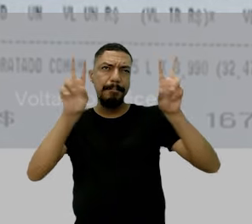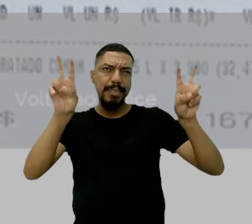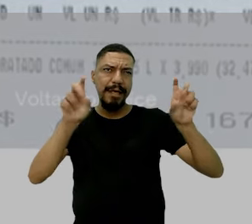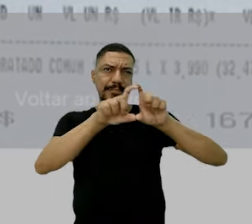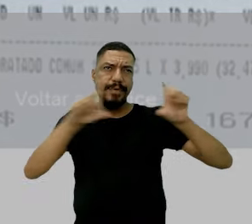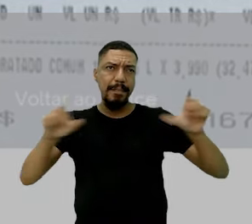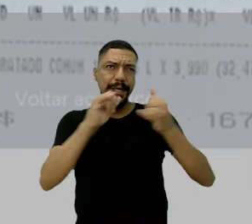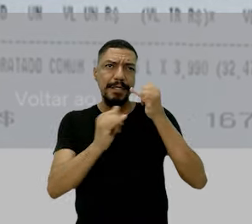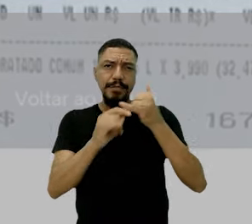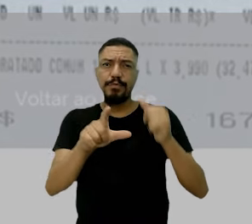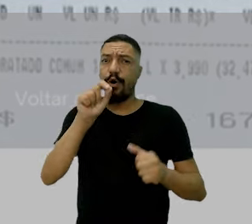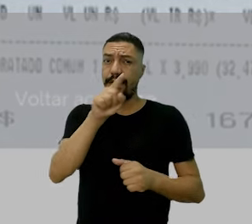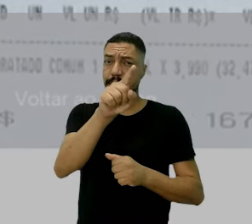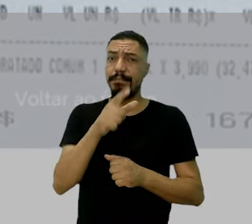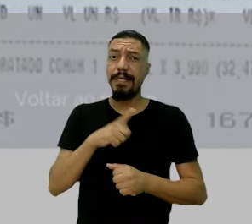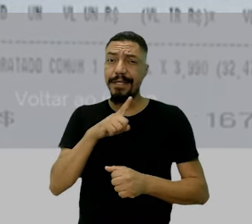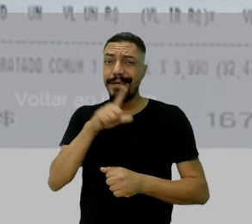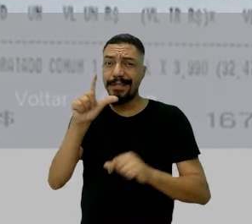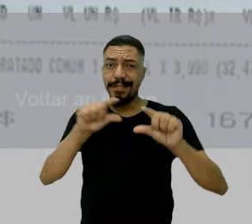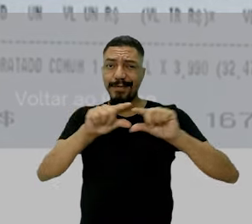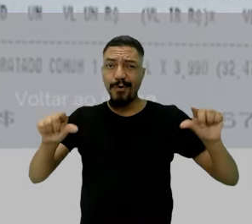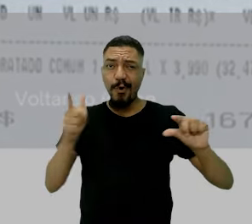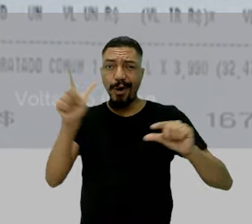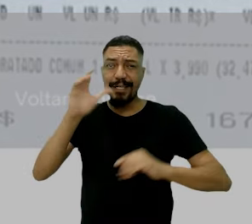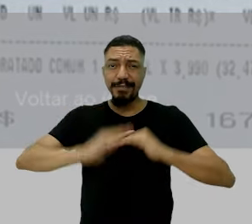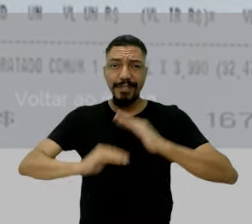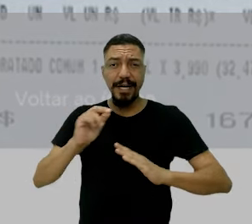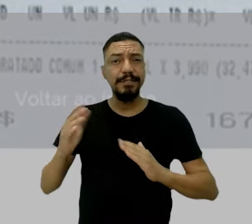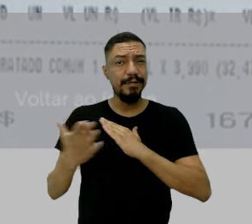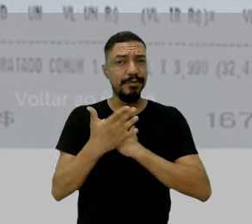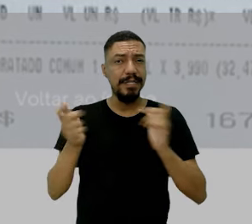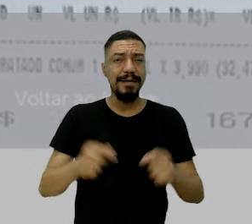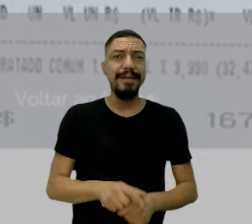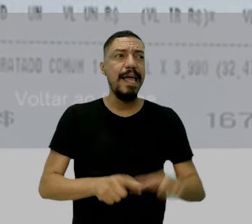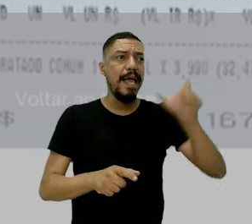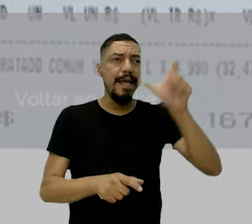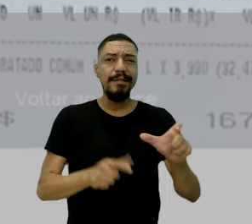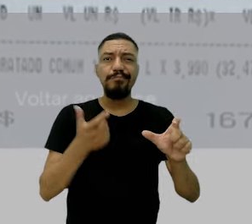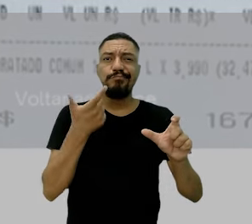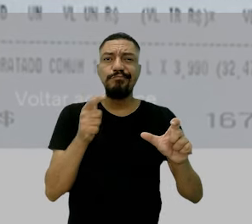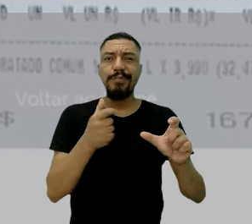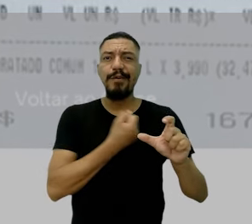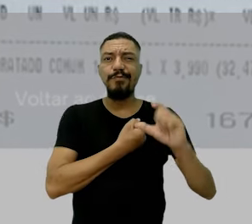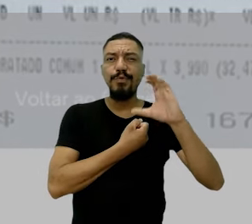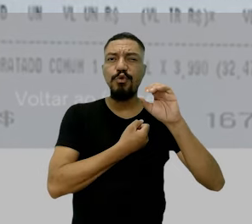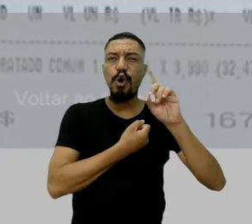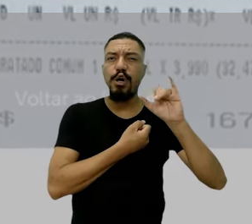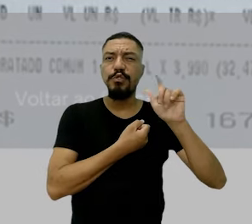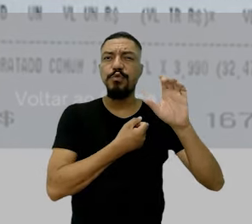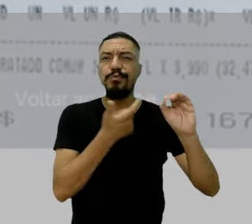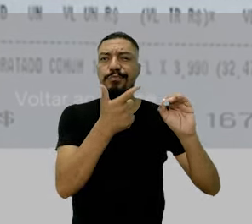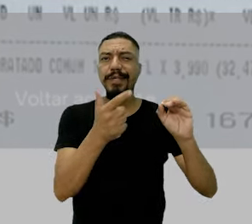ajudar muito a gente. Ah, e se a fulana, o fulano não tem o código? O que